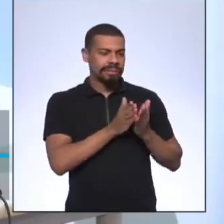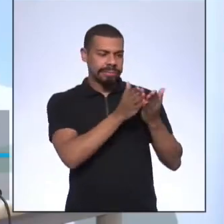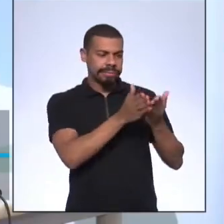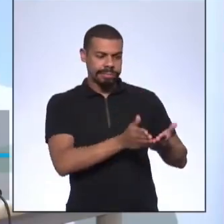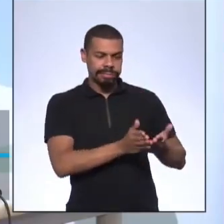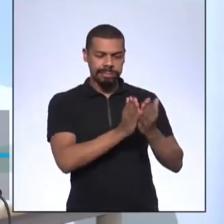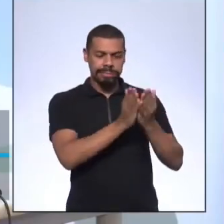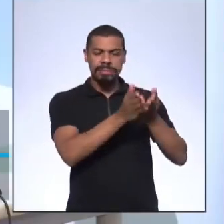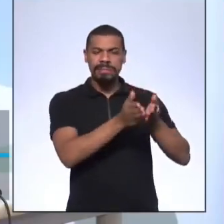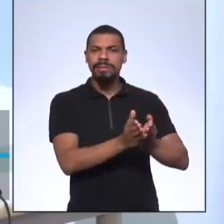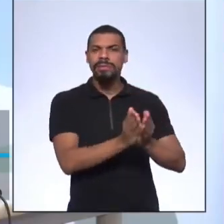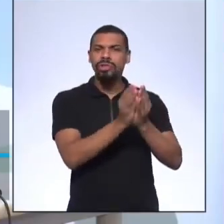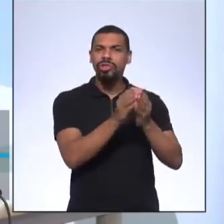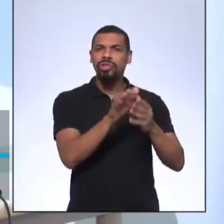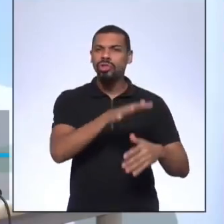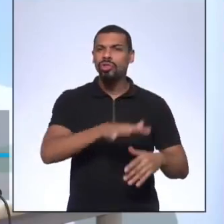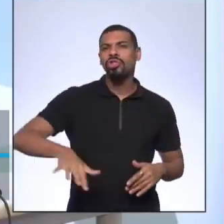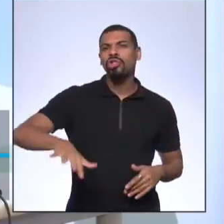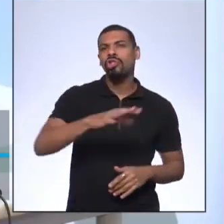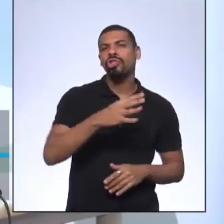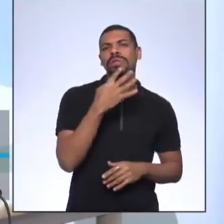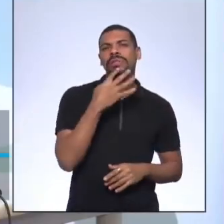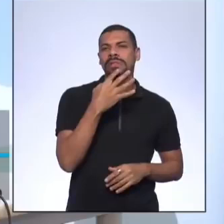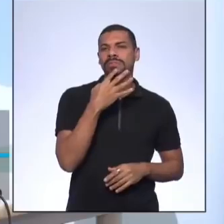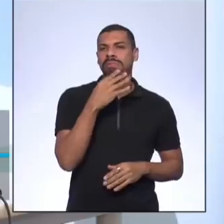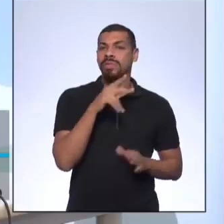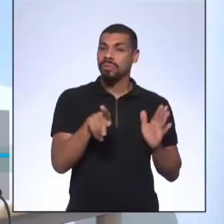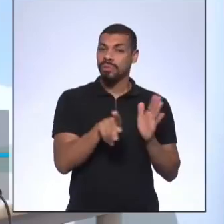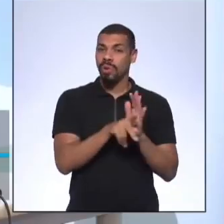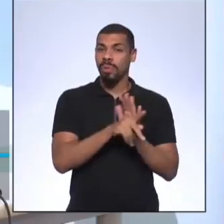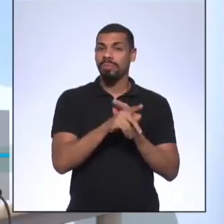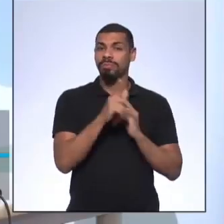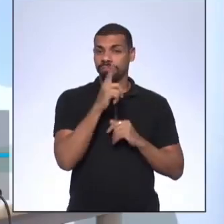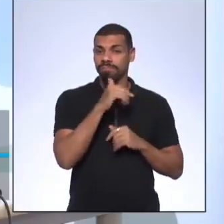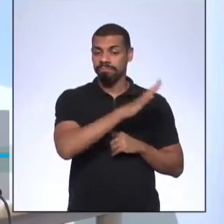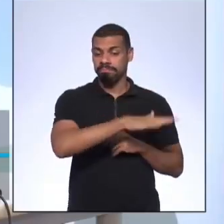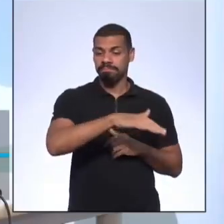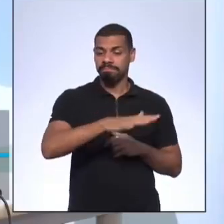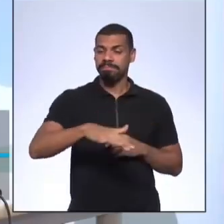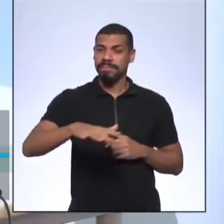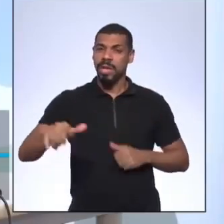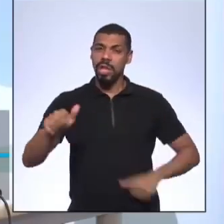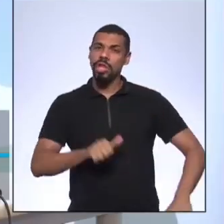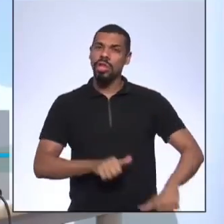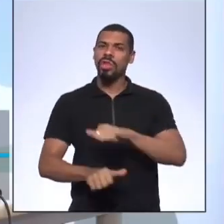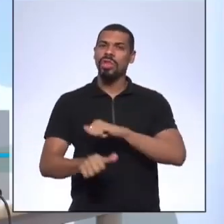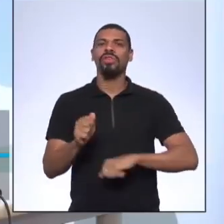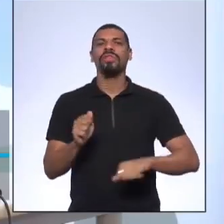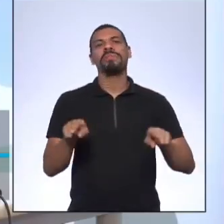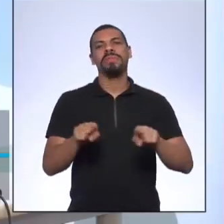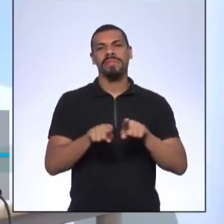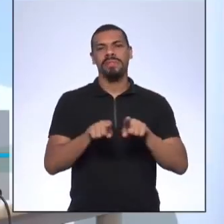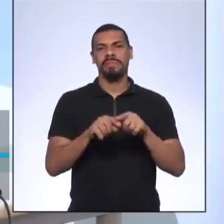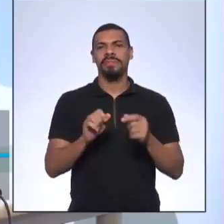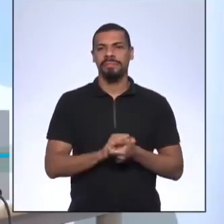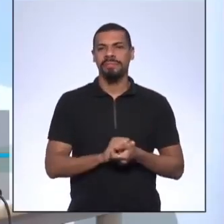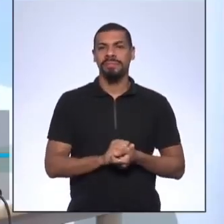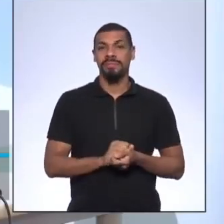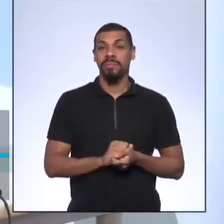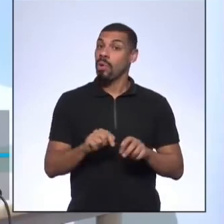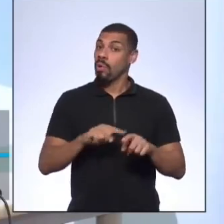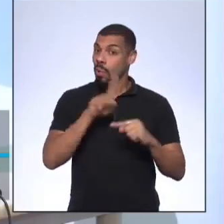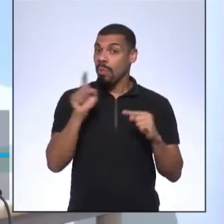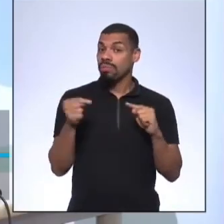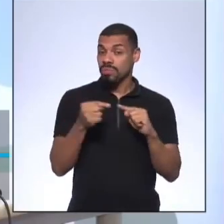né? De todo o conhecimento náutico que foi desenvolvido e transformado em grandes invenções,